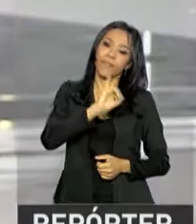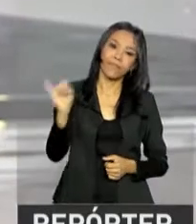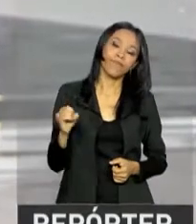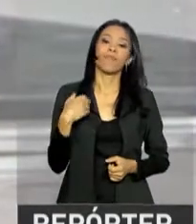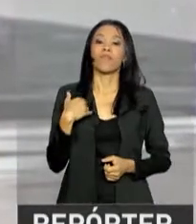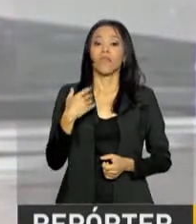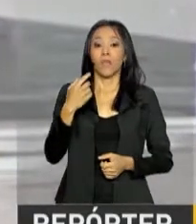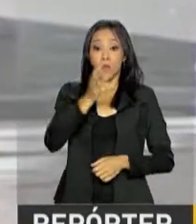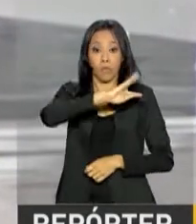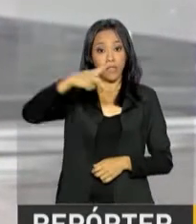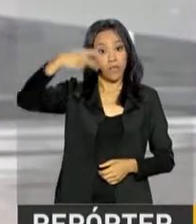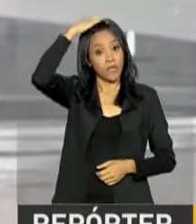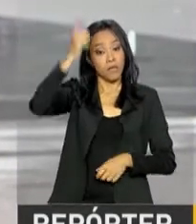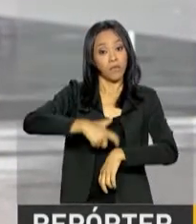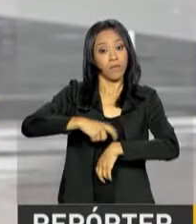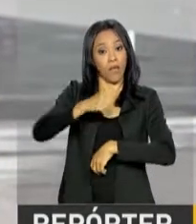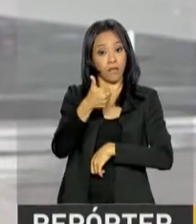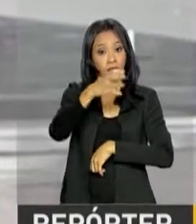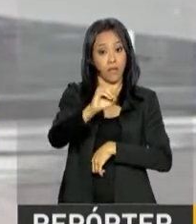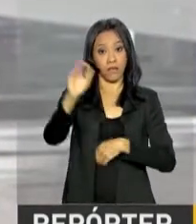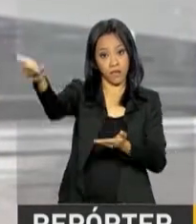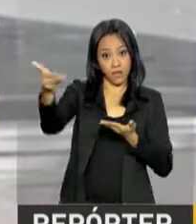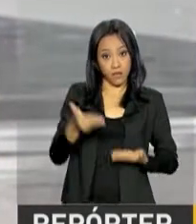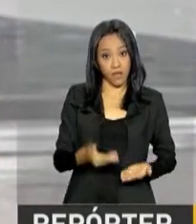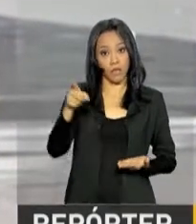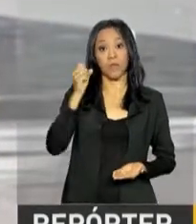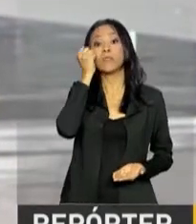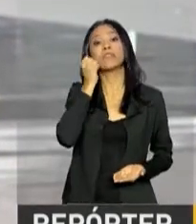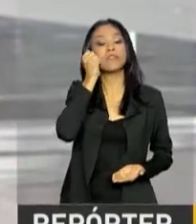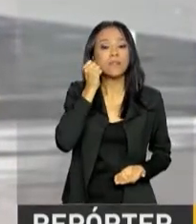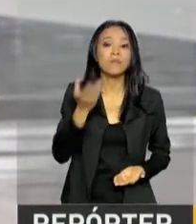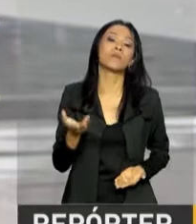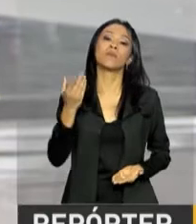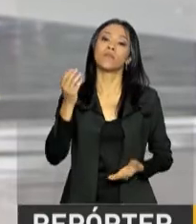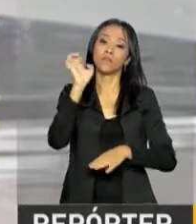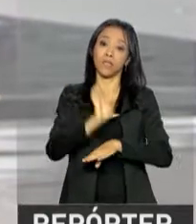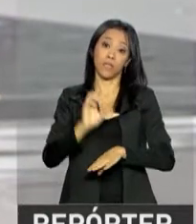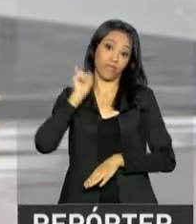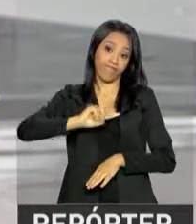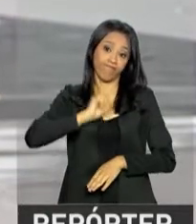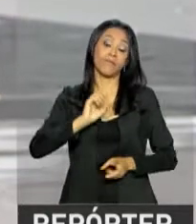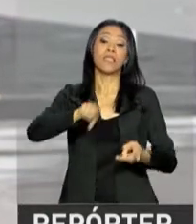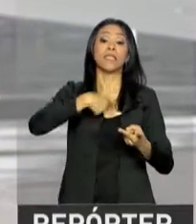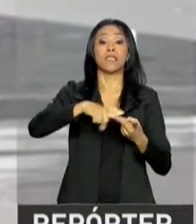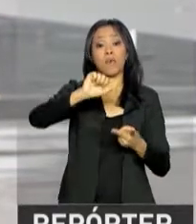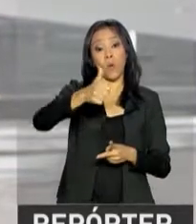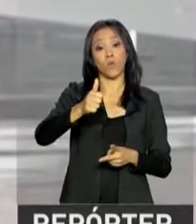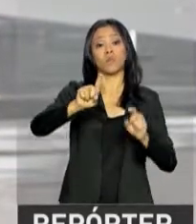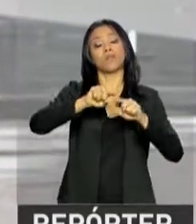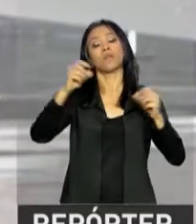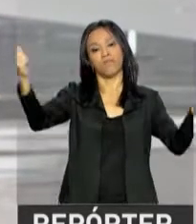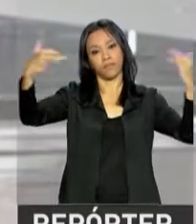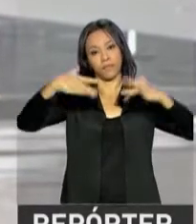recebe às 10 horas o senador aécio neves do psdb de minas gerais às 11 horas temer se reúne com governadores dos estados para